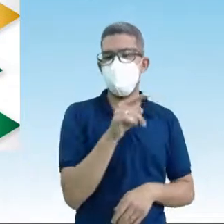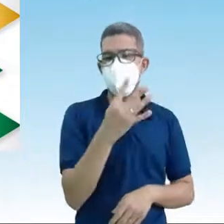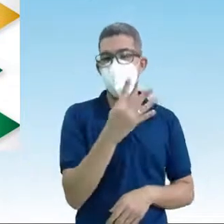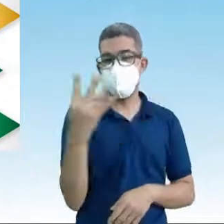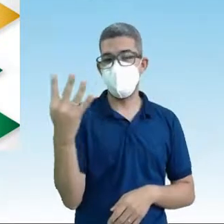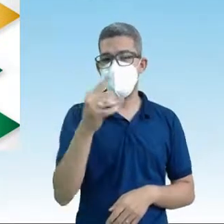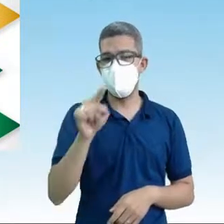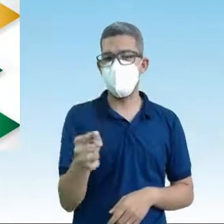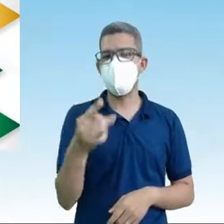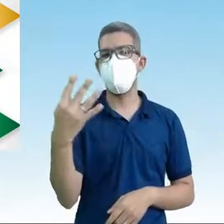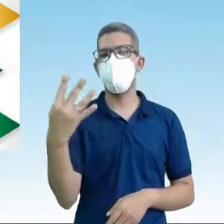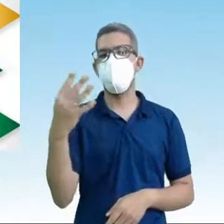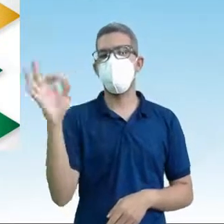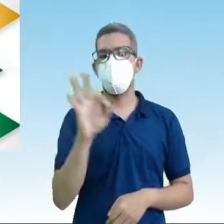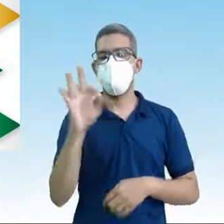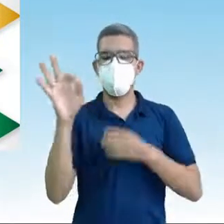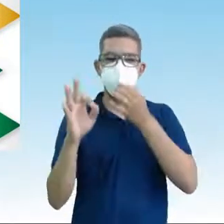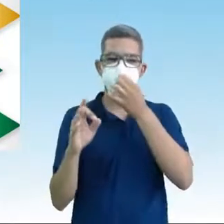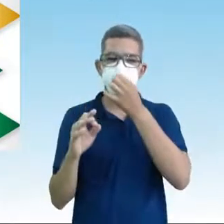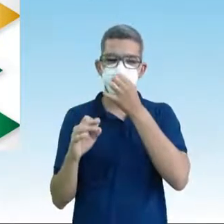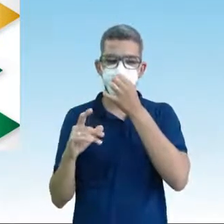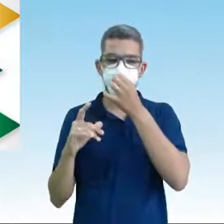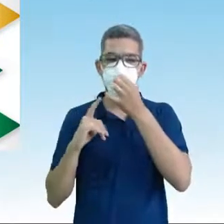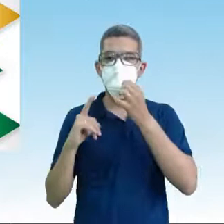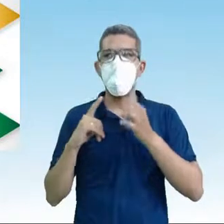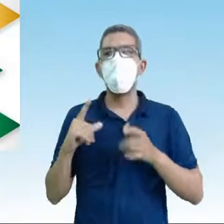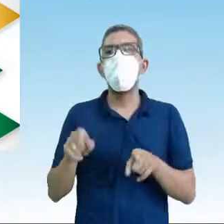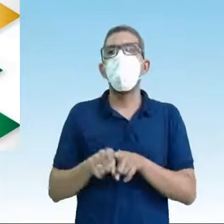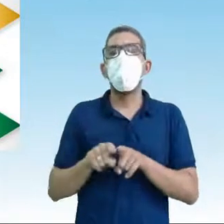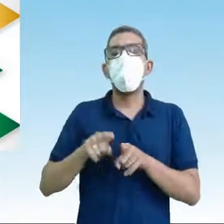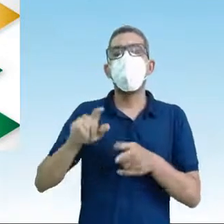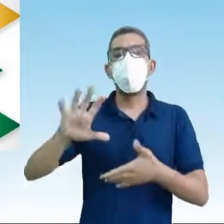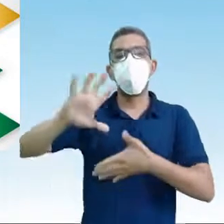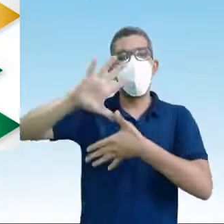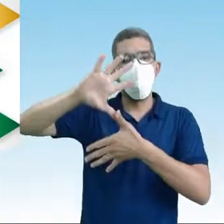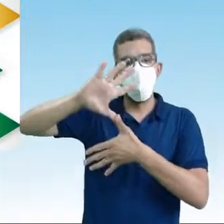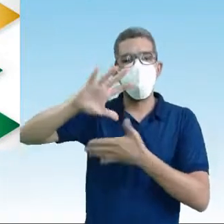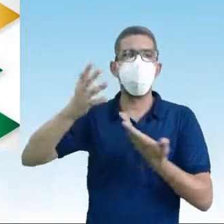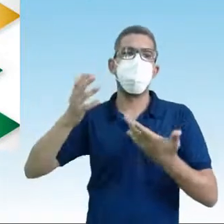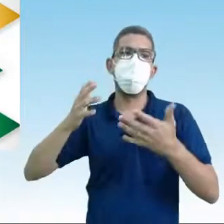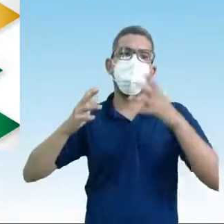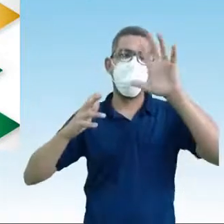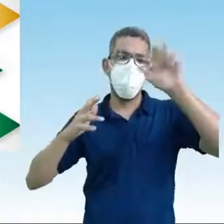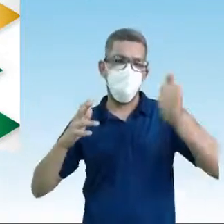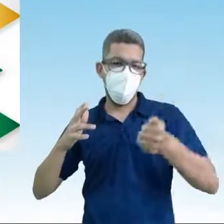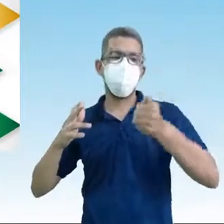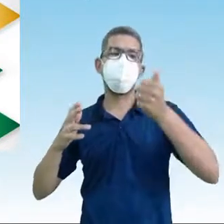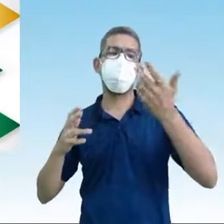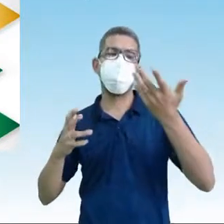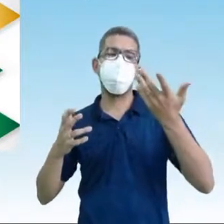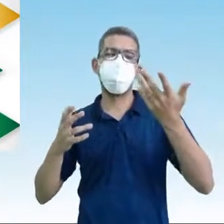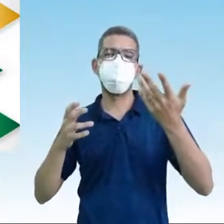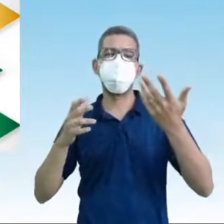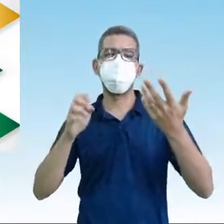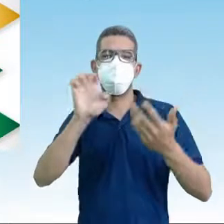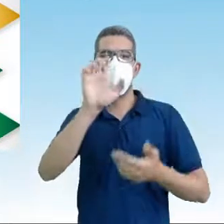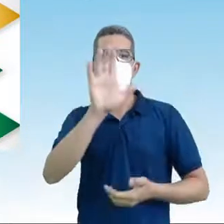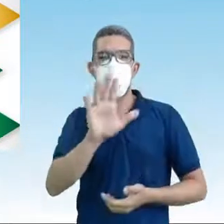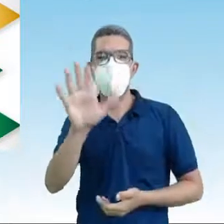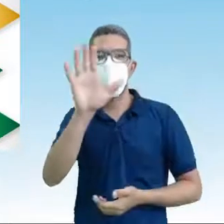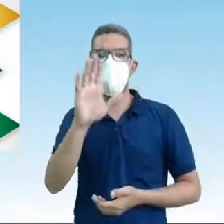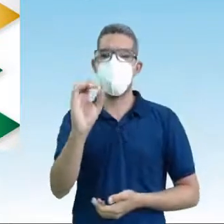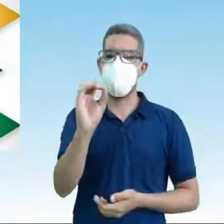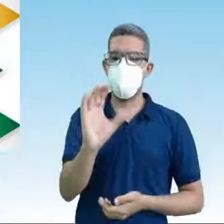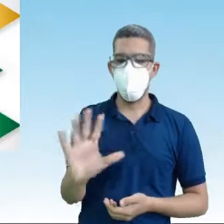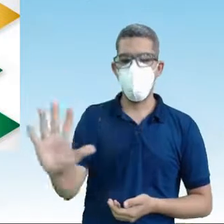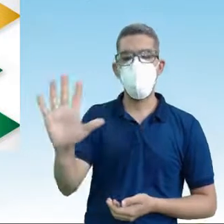44,4%. E é claro que isso seguida pelas Américas, África, Europa e Oceania. E